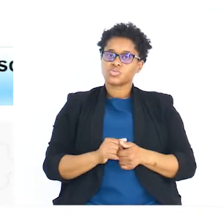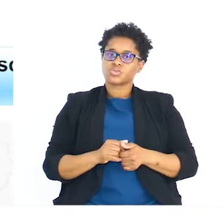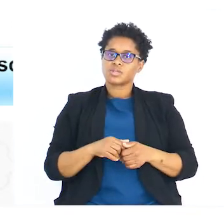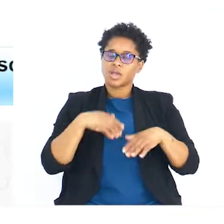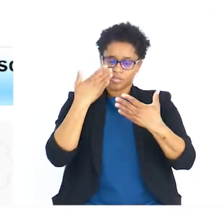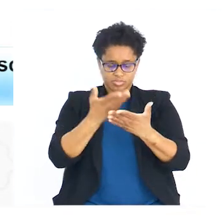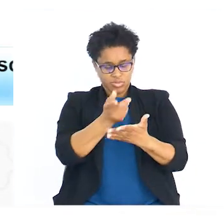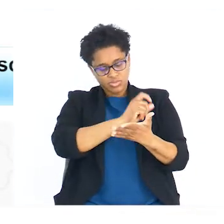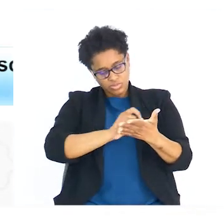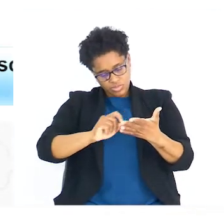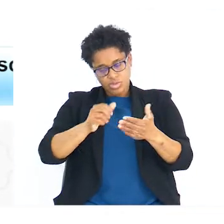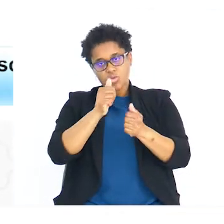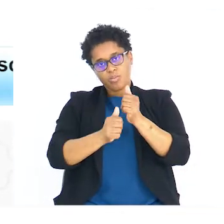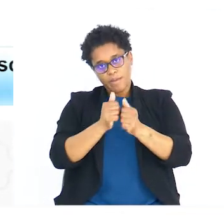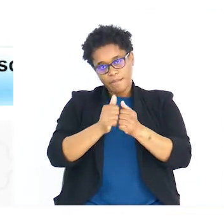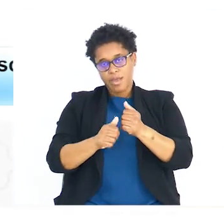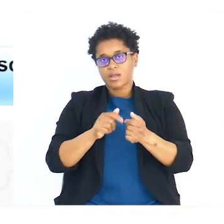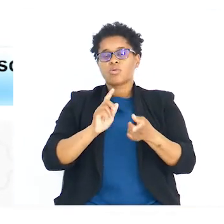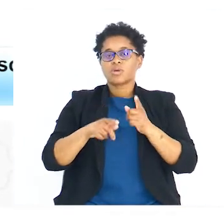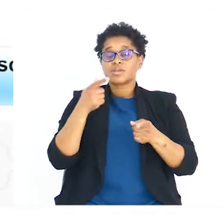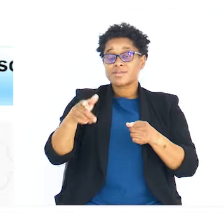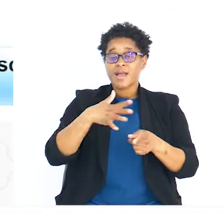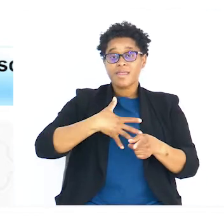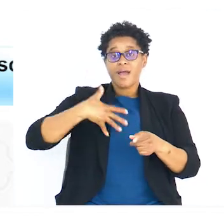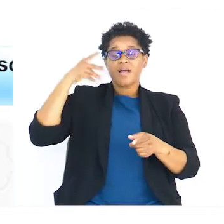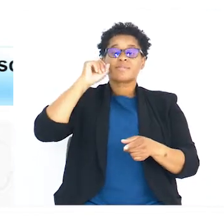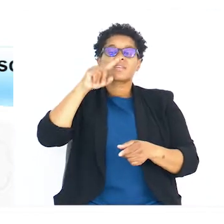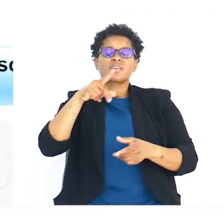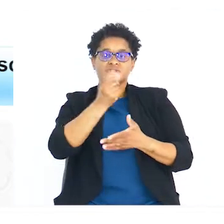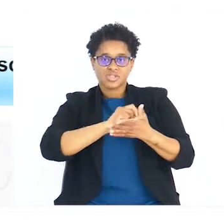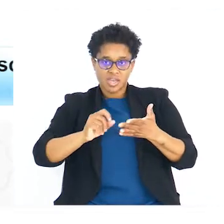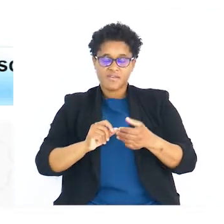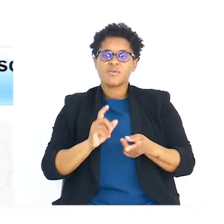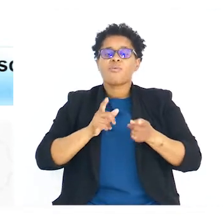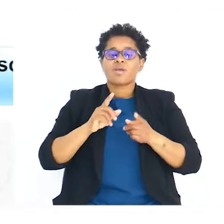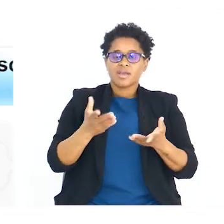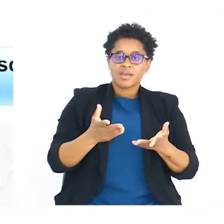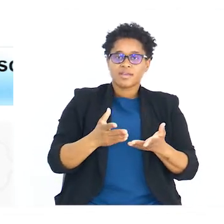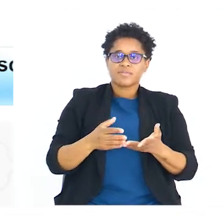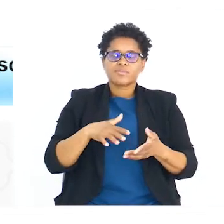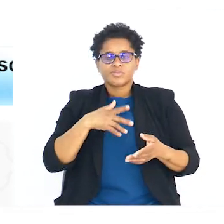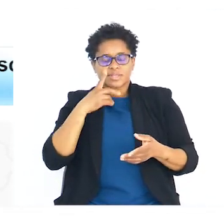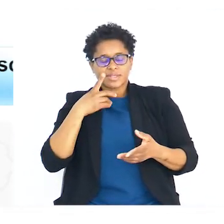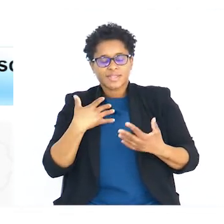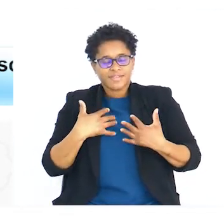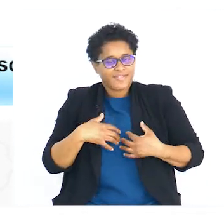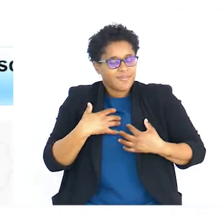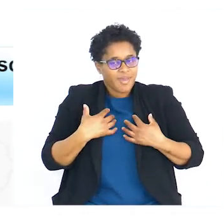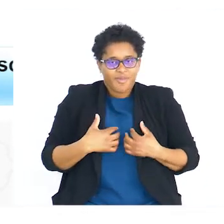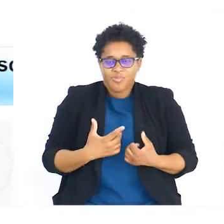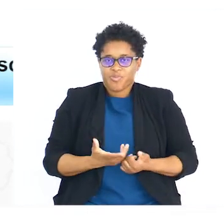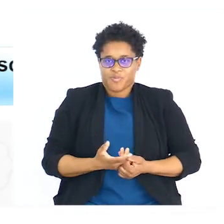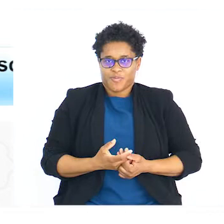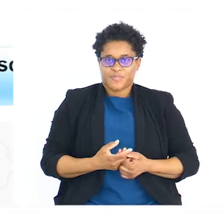colocar no papel aquilo que vai na alma de quem escreve, que é o quê? O sentimento